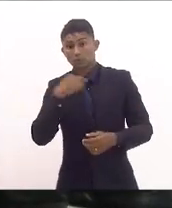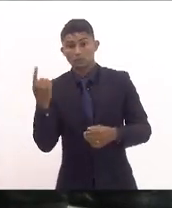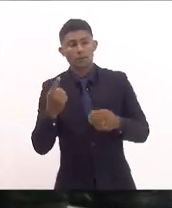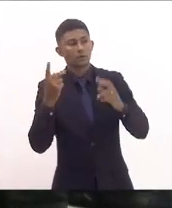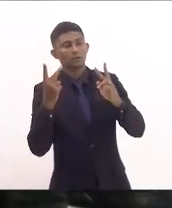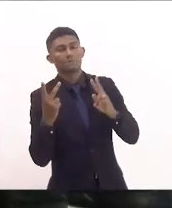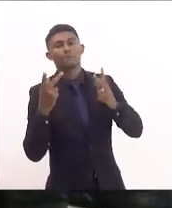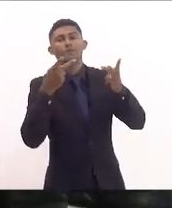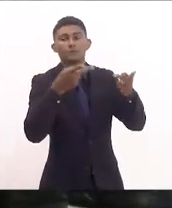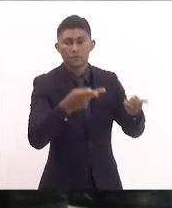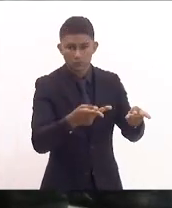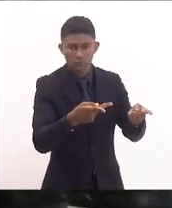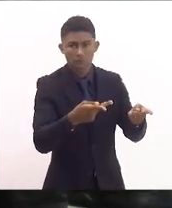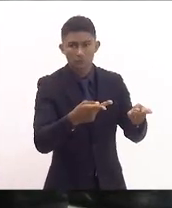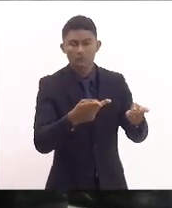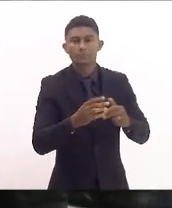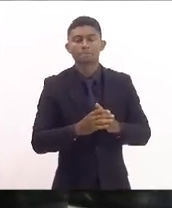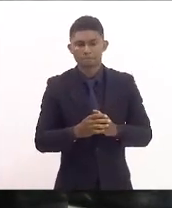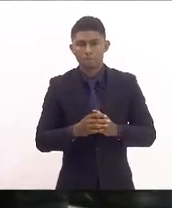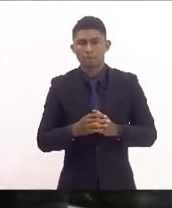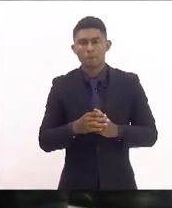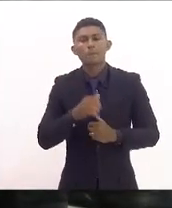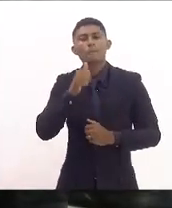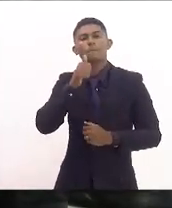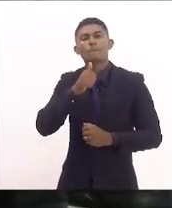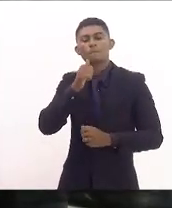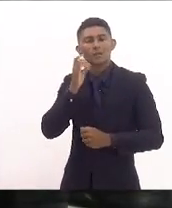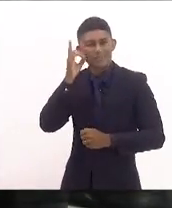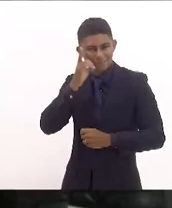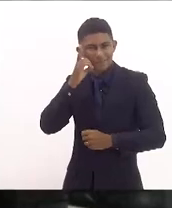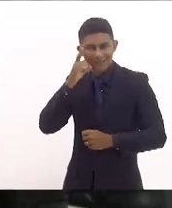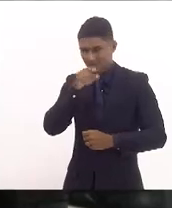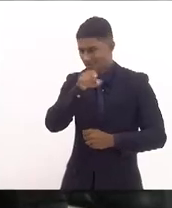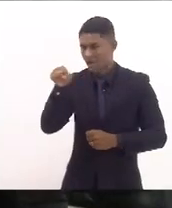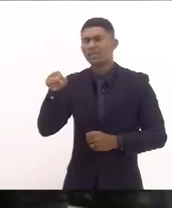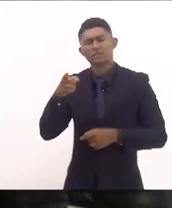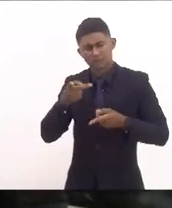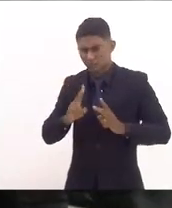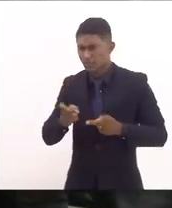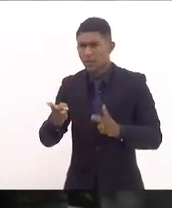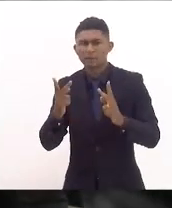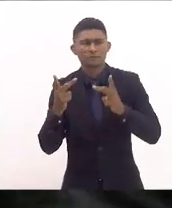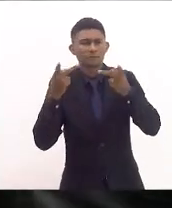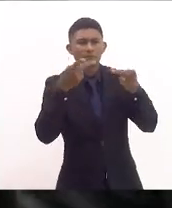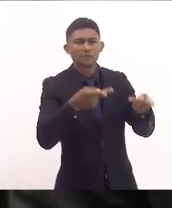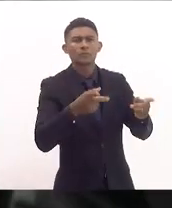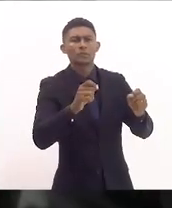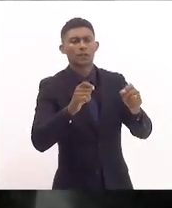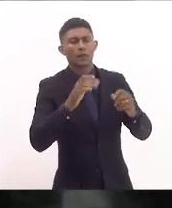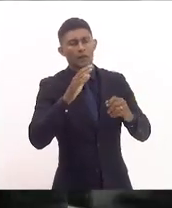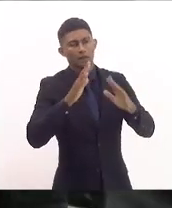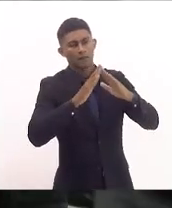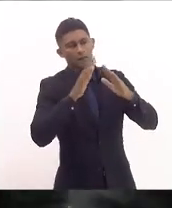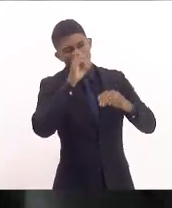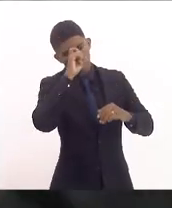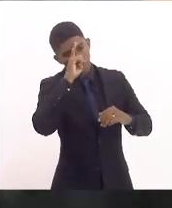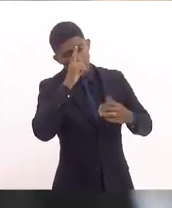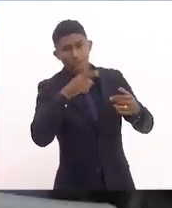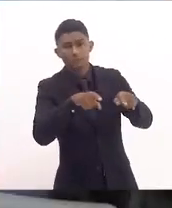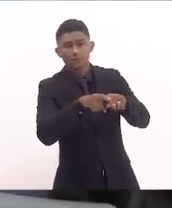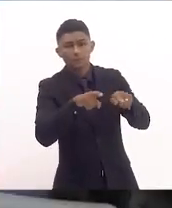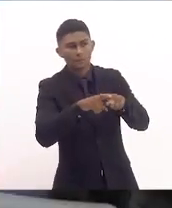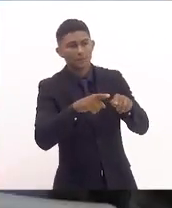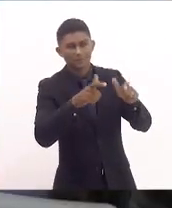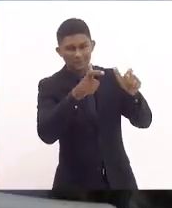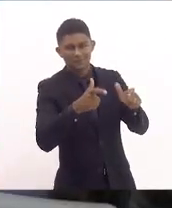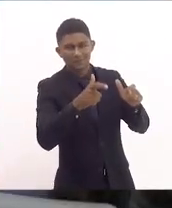técnica coisa que muitas deputadas principalmente os deputados fazem aqui a maternidades e hospitais porque a morte materna